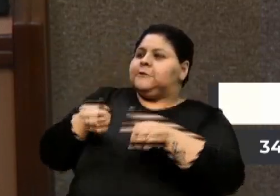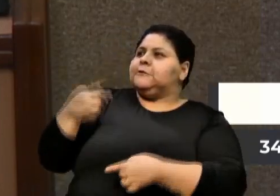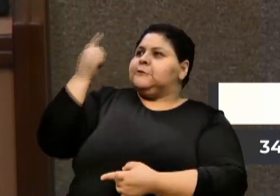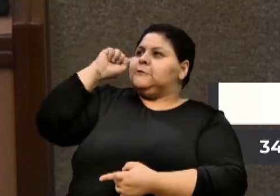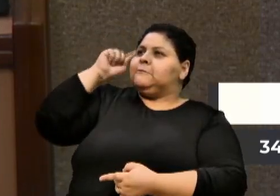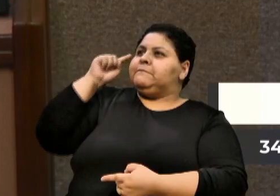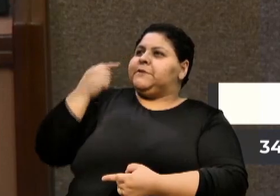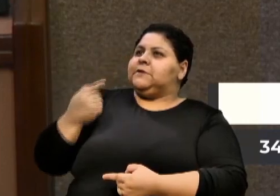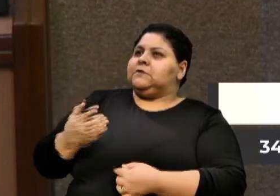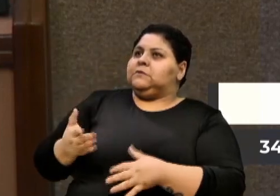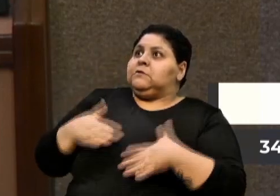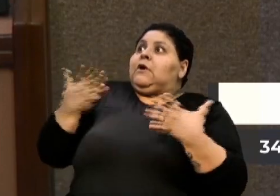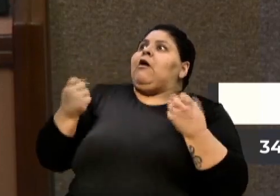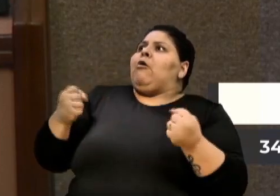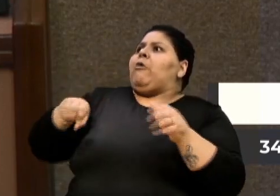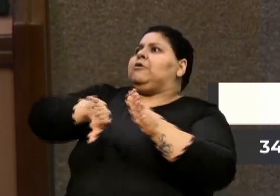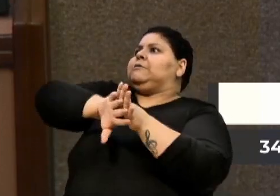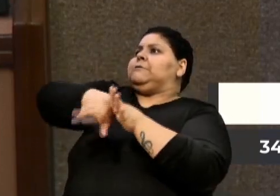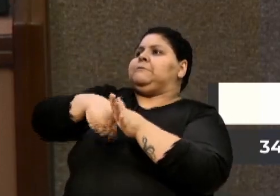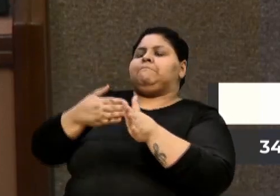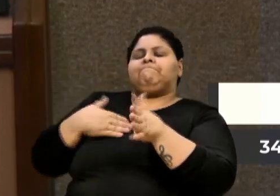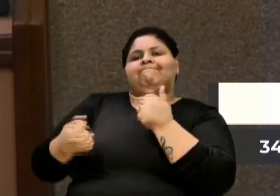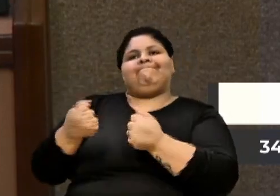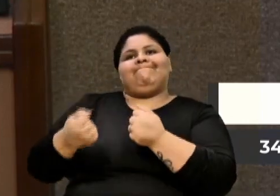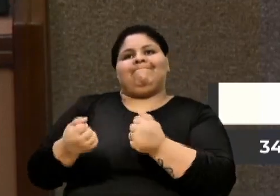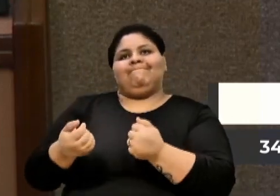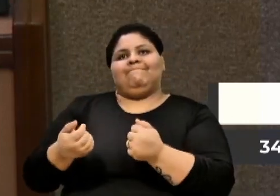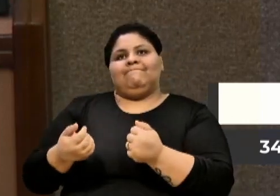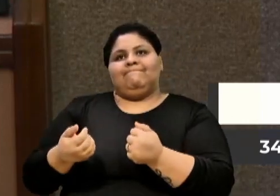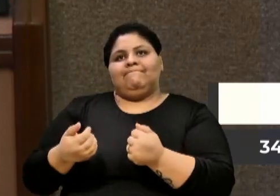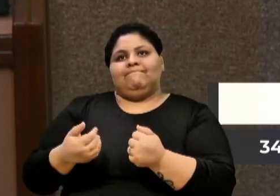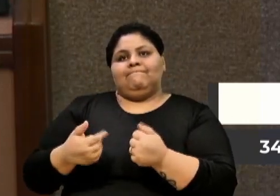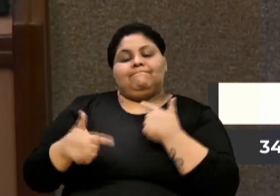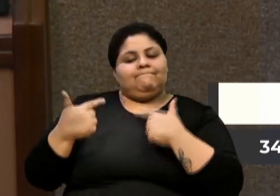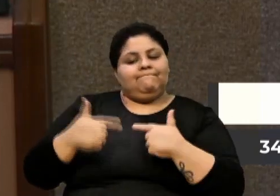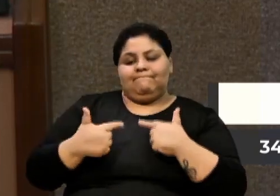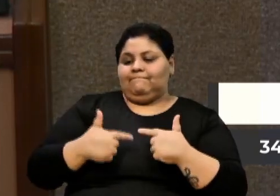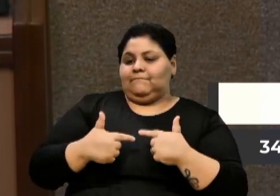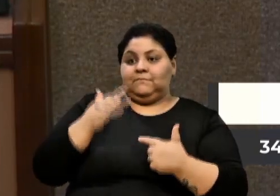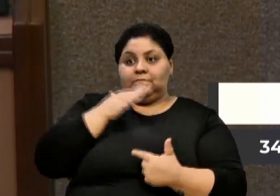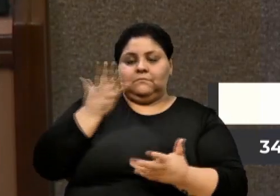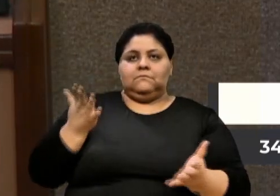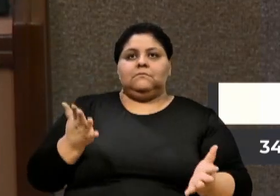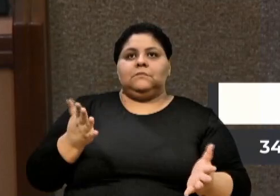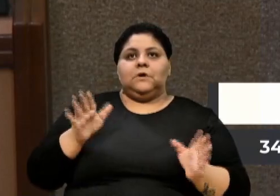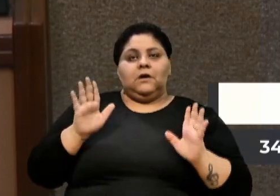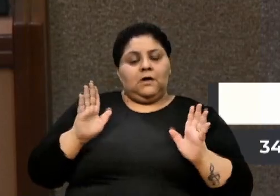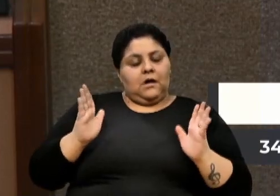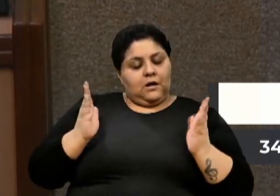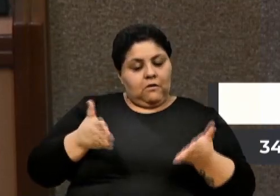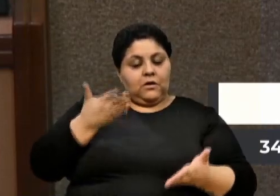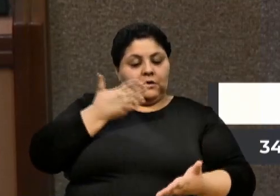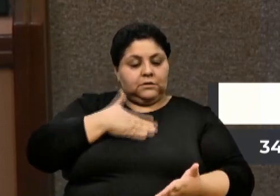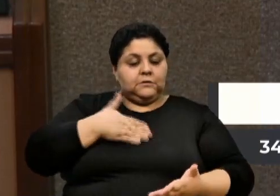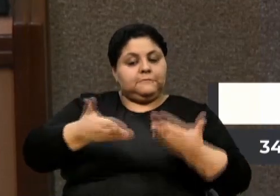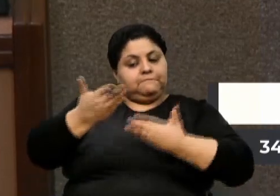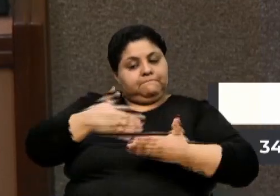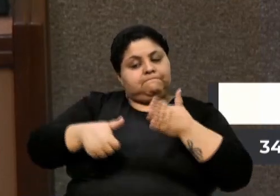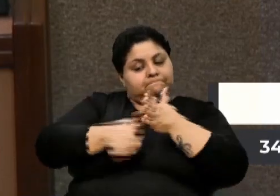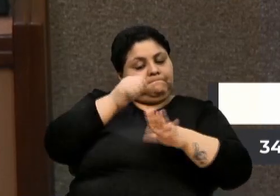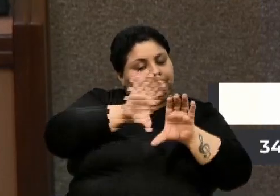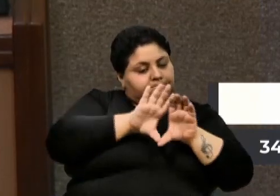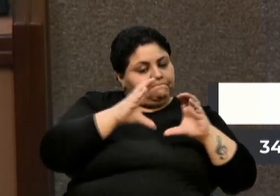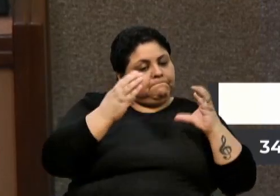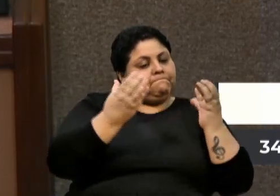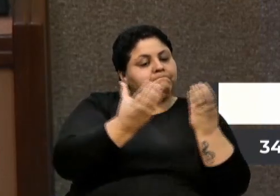trabalhar pensando, né, não vão trabalhar direito. Mas tendo essa tranquilidade, eles vão atender ainda melhor a comunidade lá da